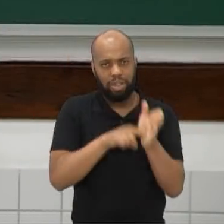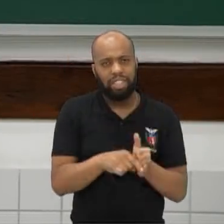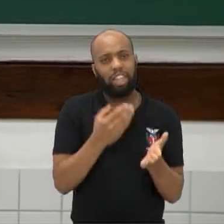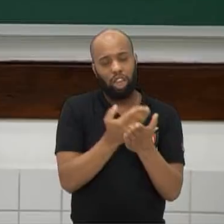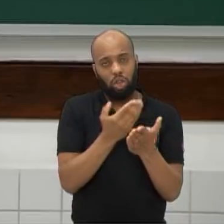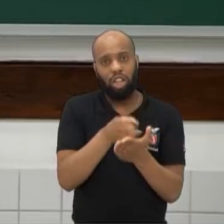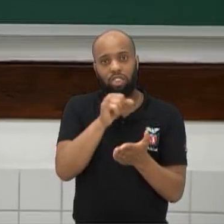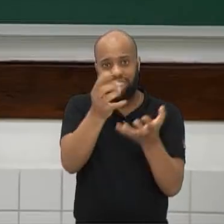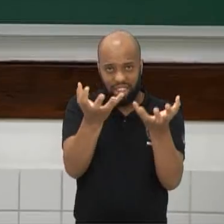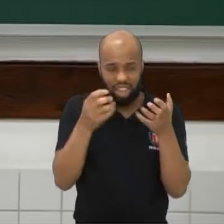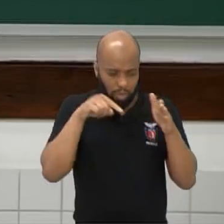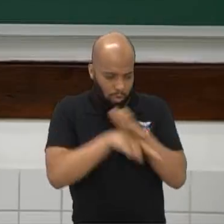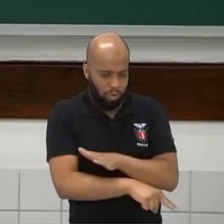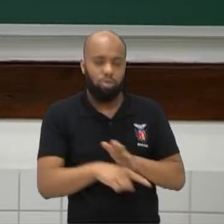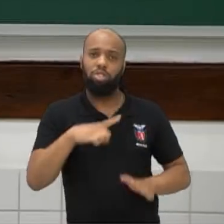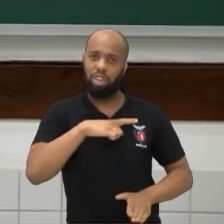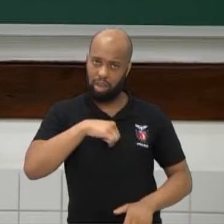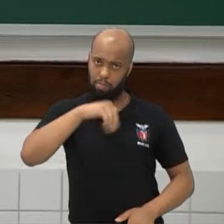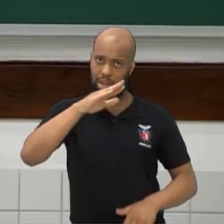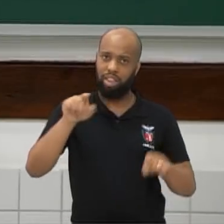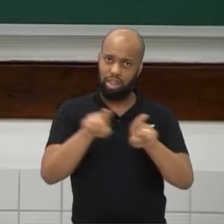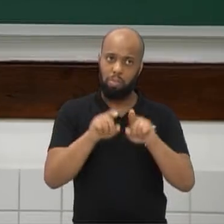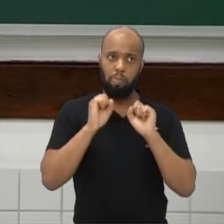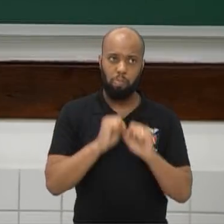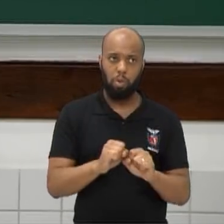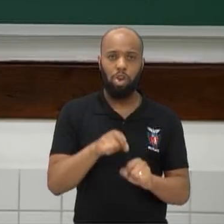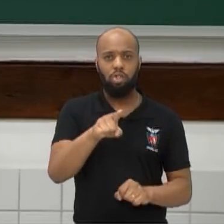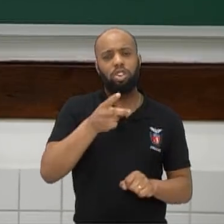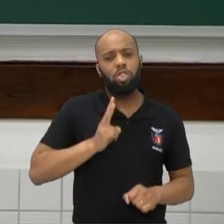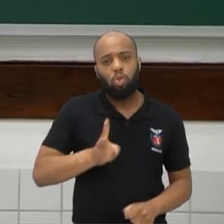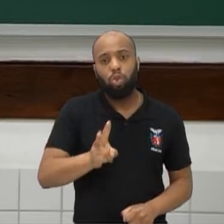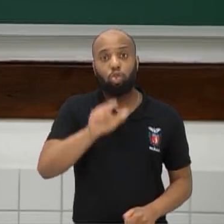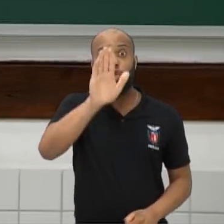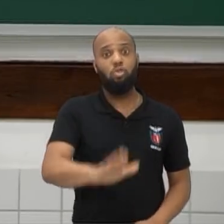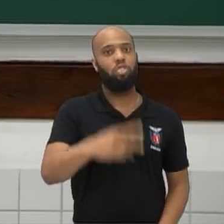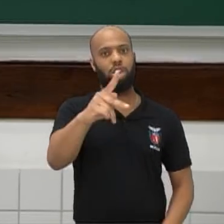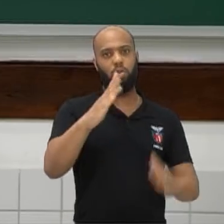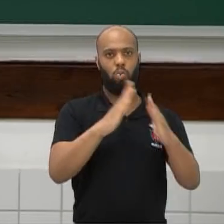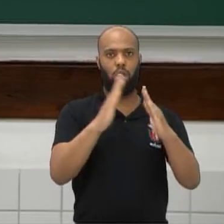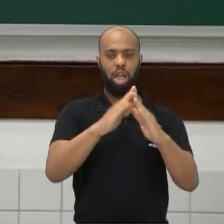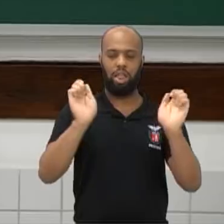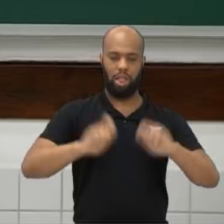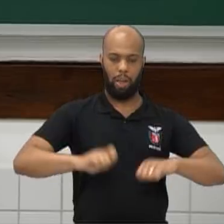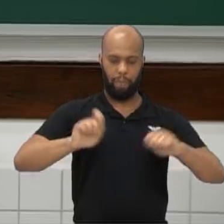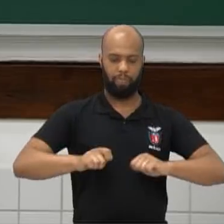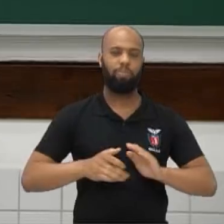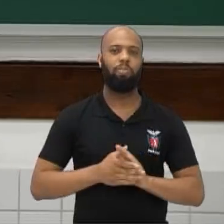estudos, se vocês quiserem se aprofundar, né, e continuem em suas casas se puderem.